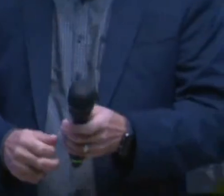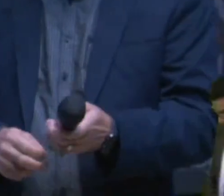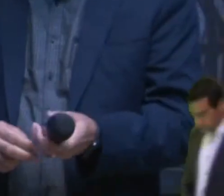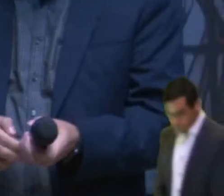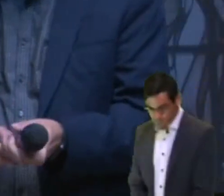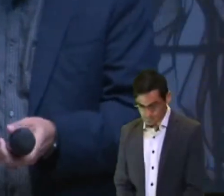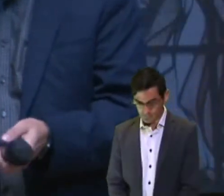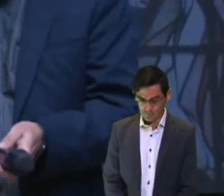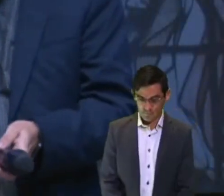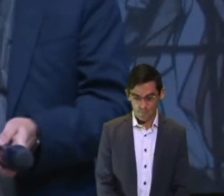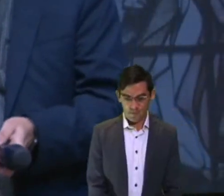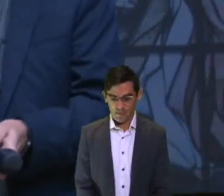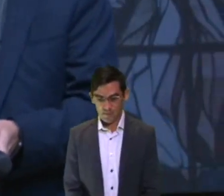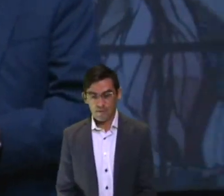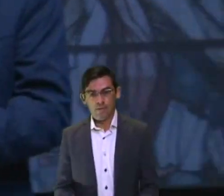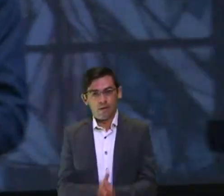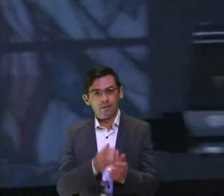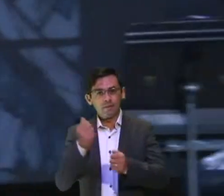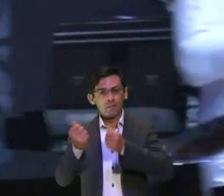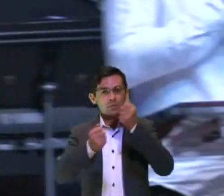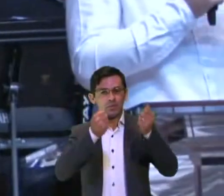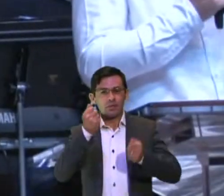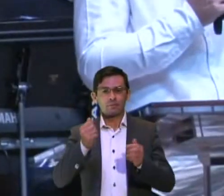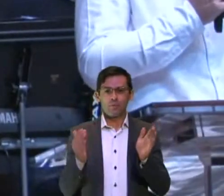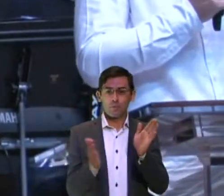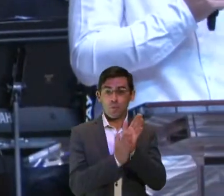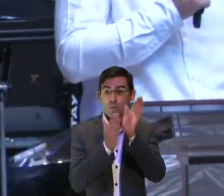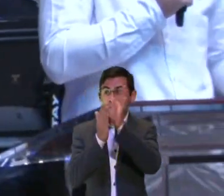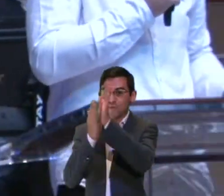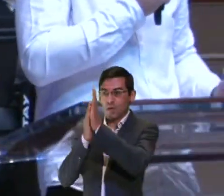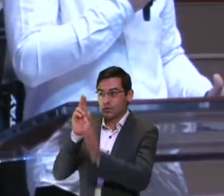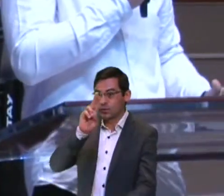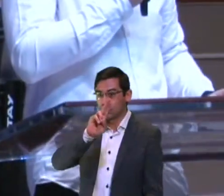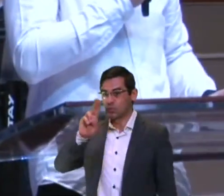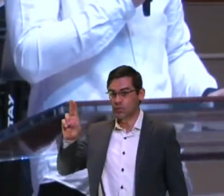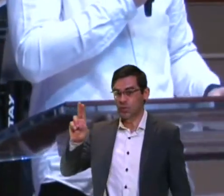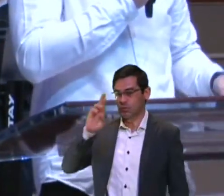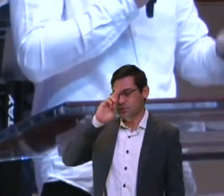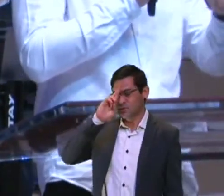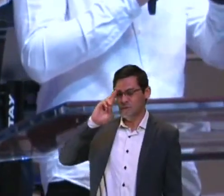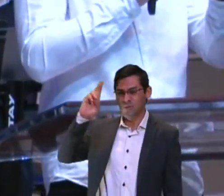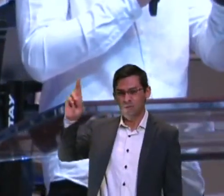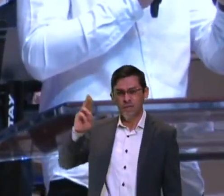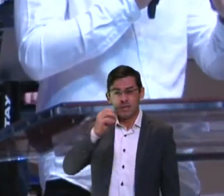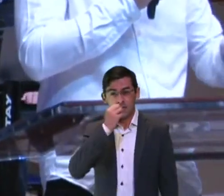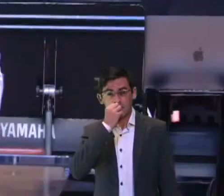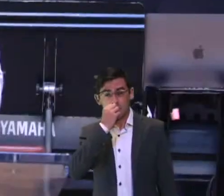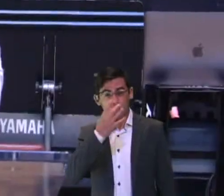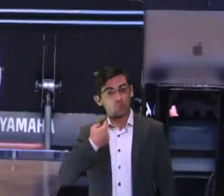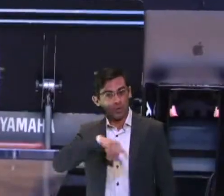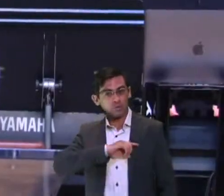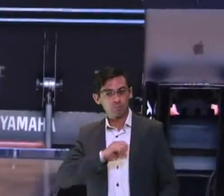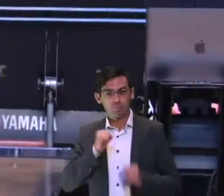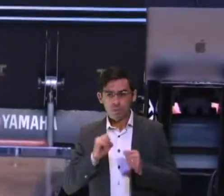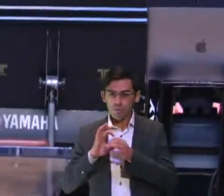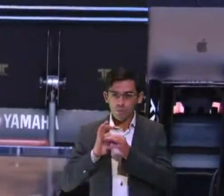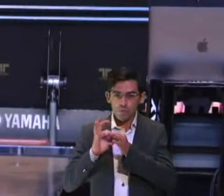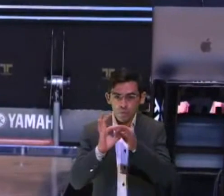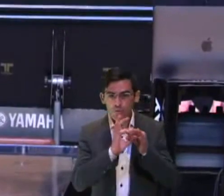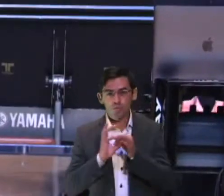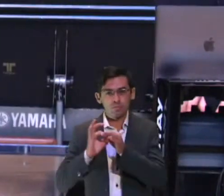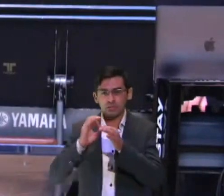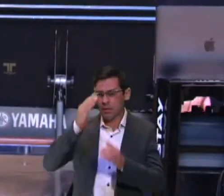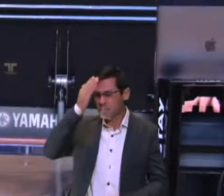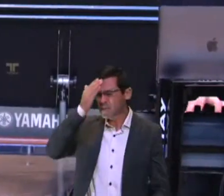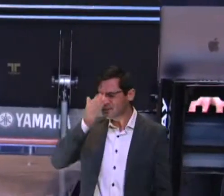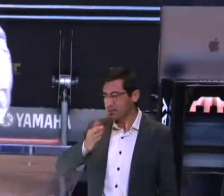Aleluia! Louvado seja o nome do Senhor. Que bom podemos estar conectados aqui na